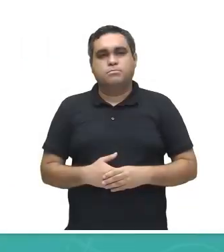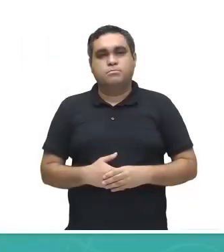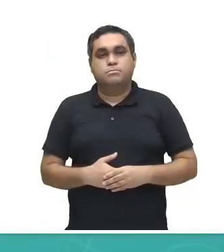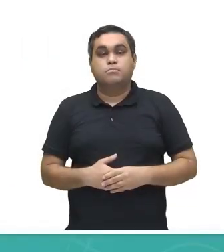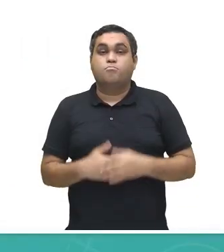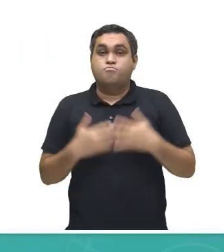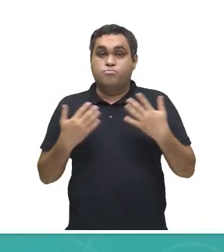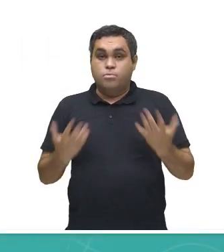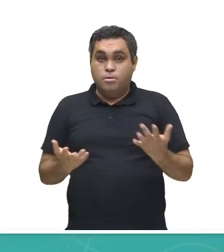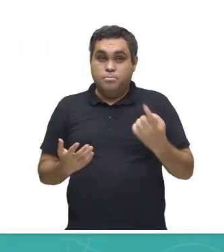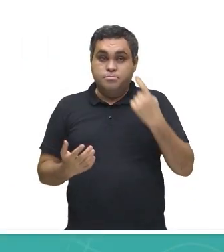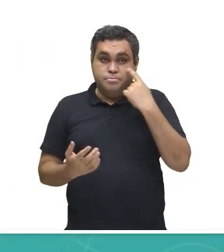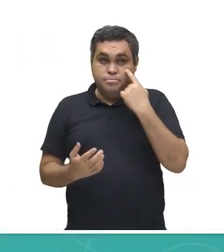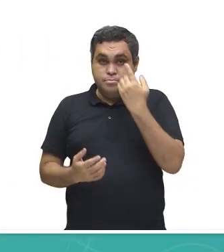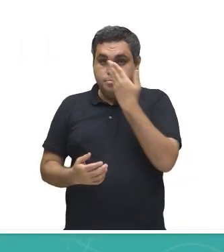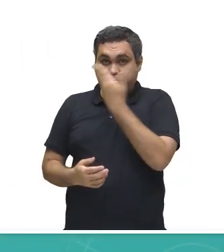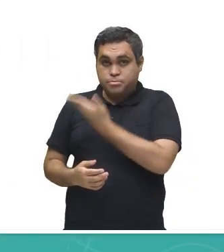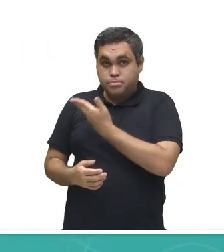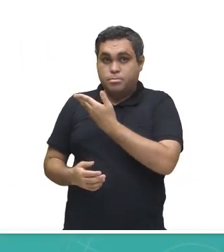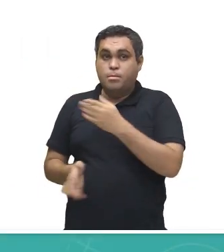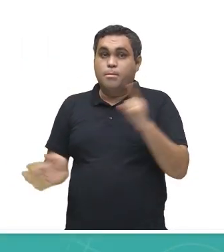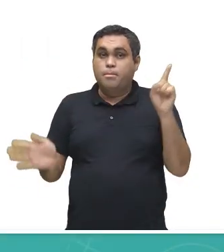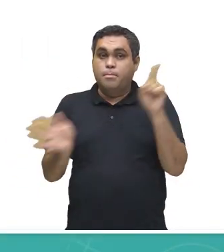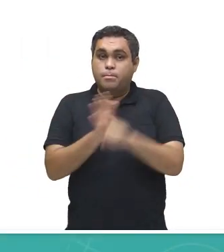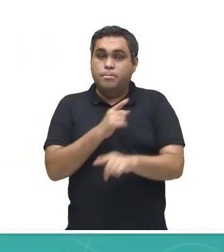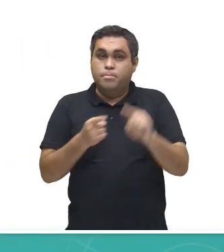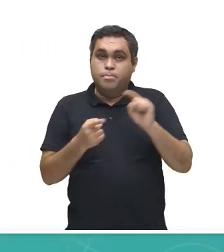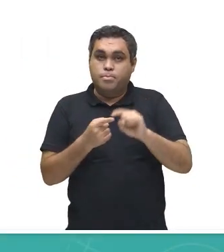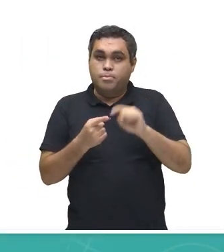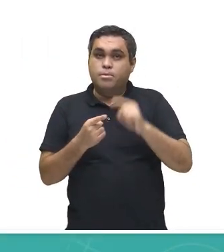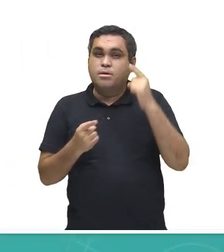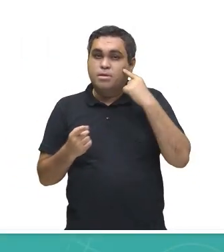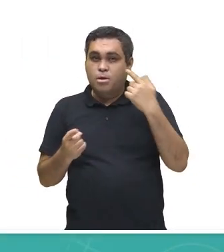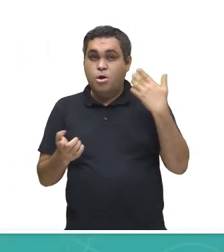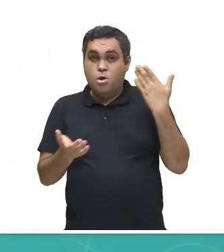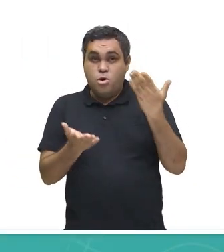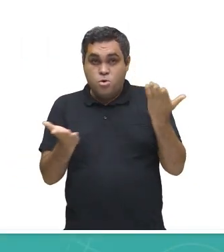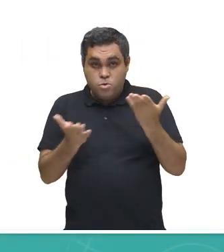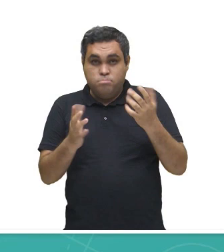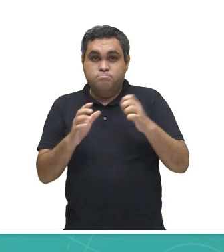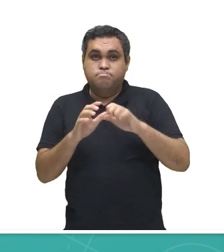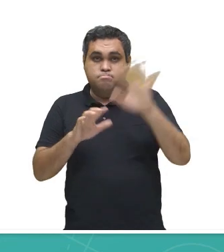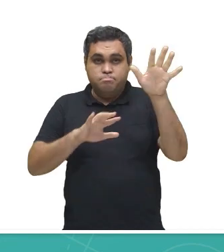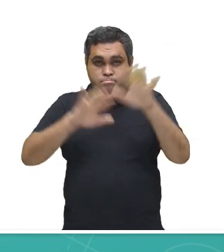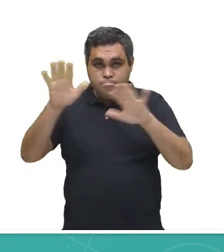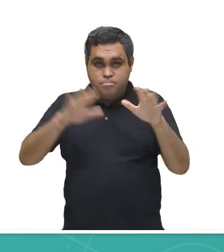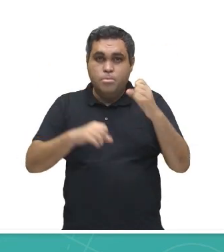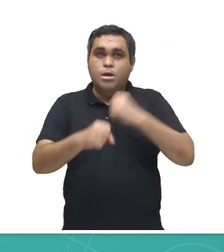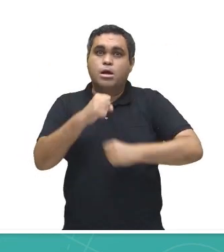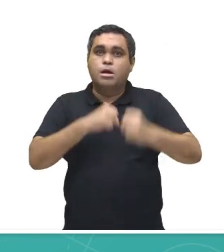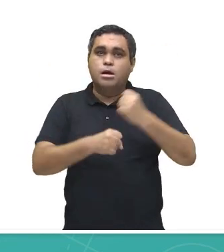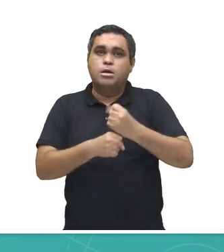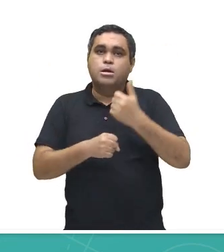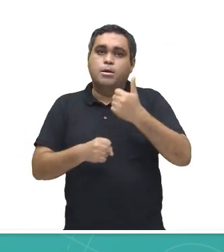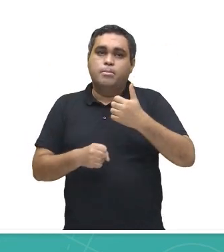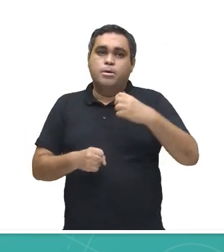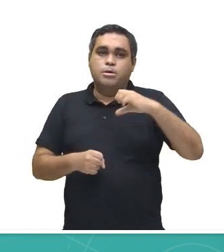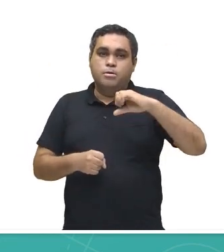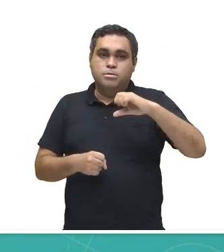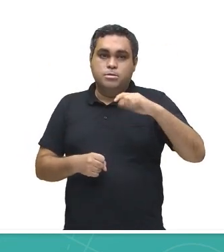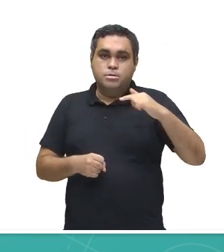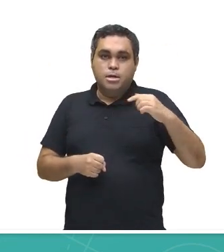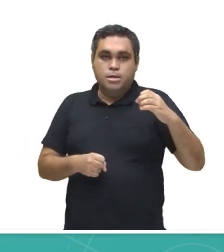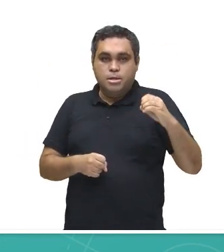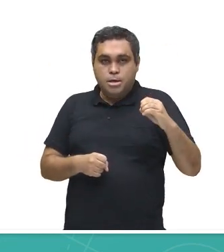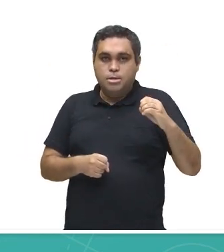Então, olha só, eu tenho essa primeira questão. A atual divisão regional brasileira foi realizada em 1970 pelo IBGE. Eu quero